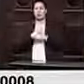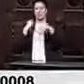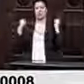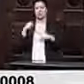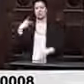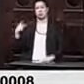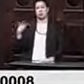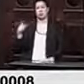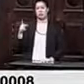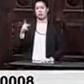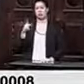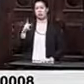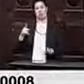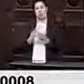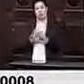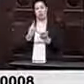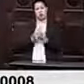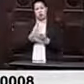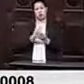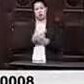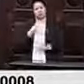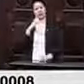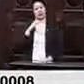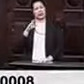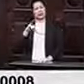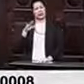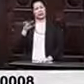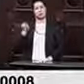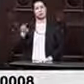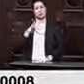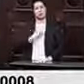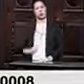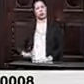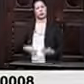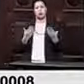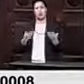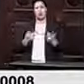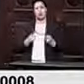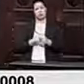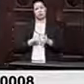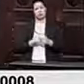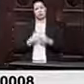crime que o governador Pezão quer perpetrar